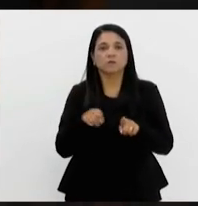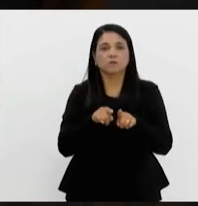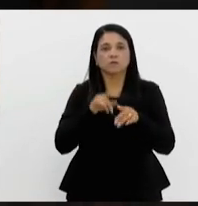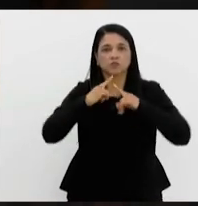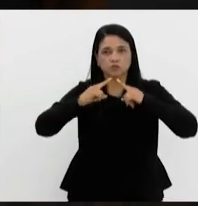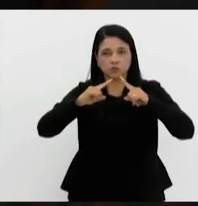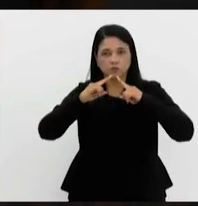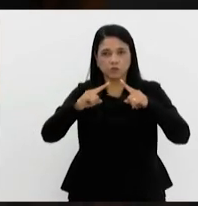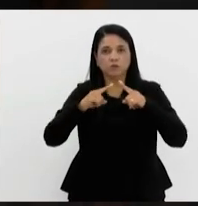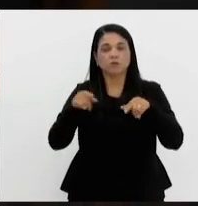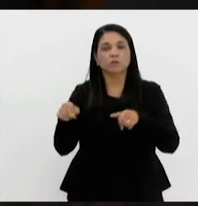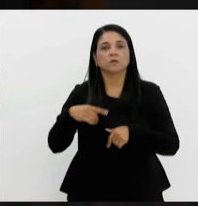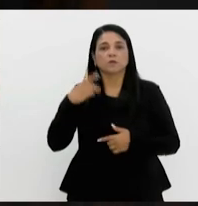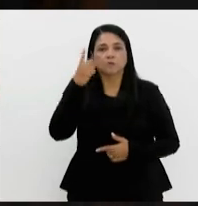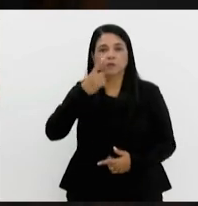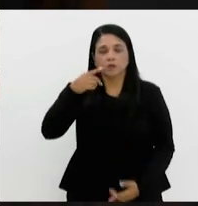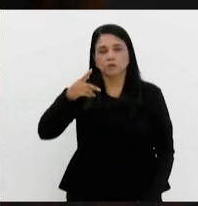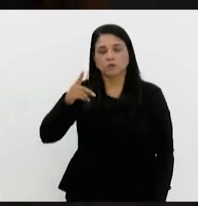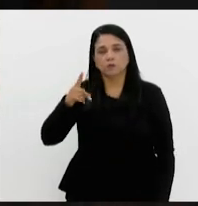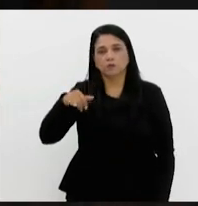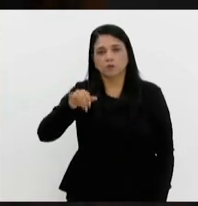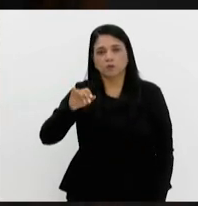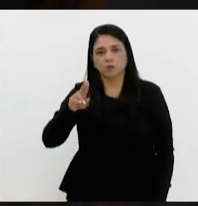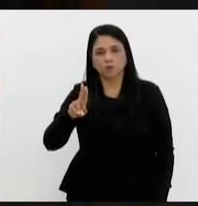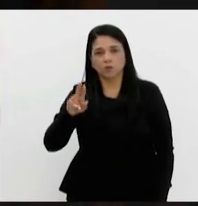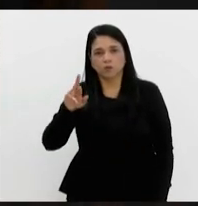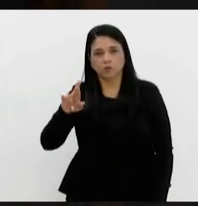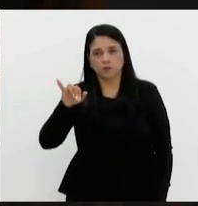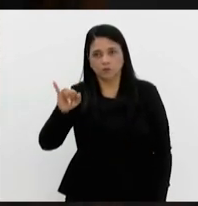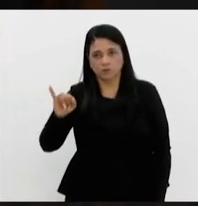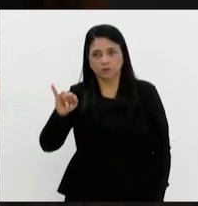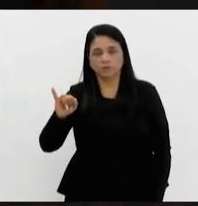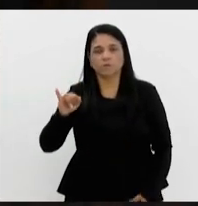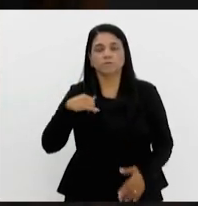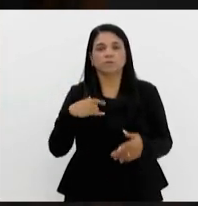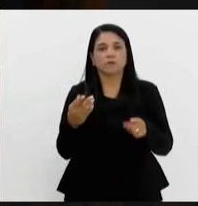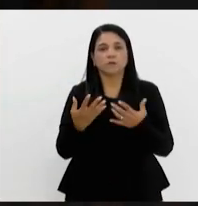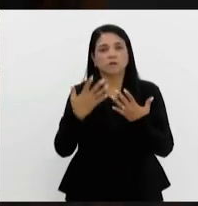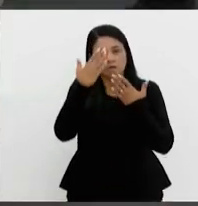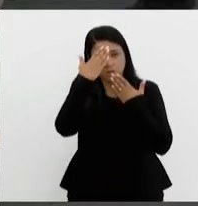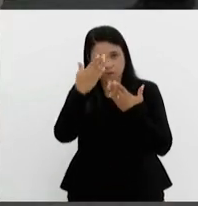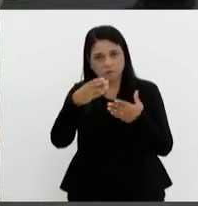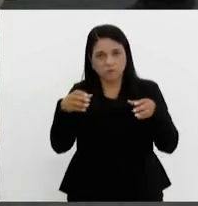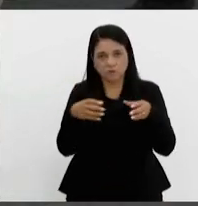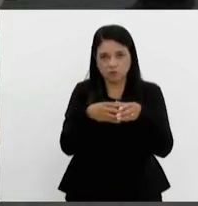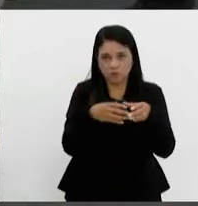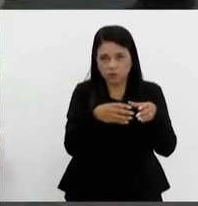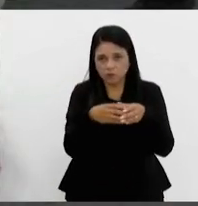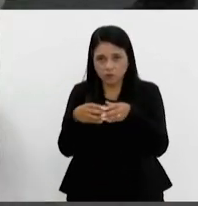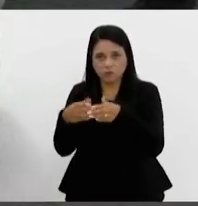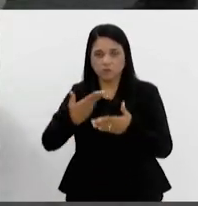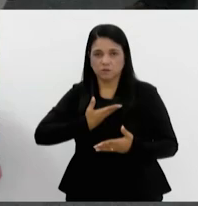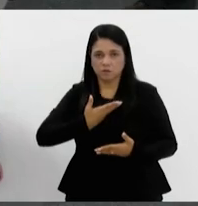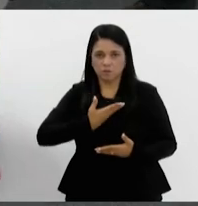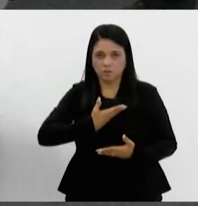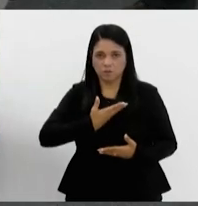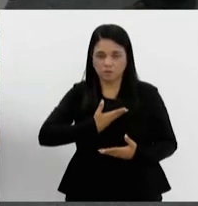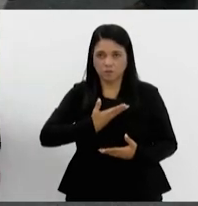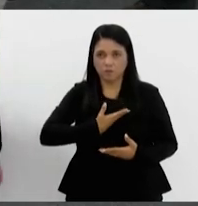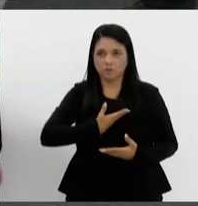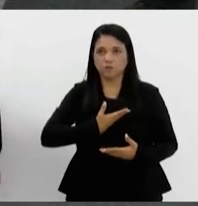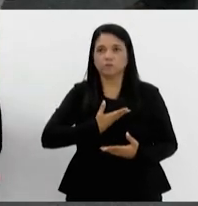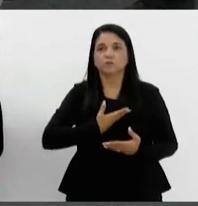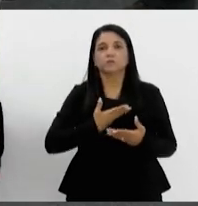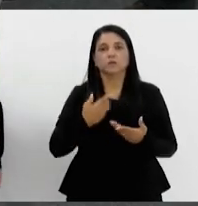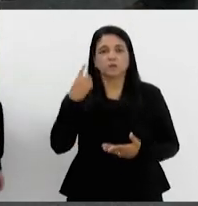autor, deputado Iuri. Muito obrigado, presidenta. Primeiro, agradecer a todas as comissões, todos os colegas, por esse projeto chegar aqui